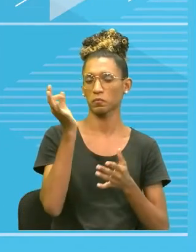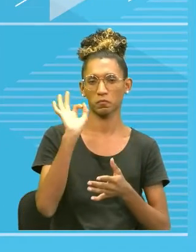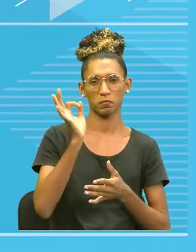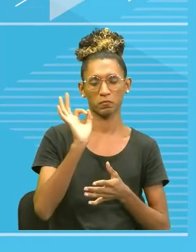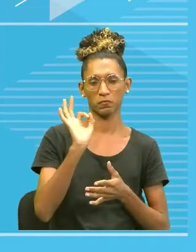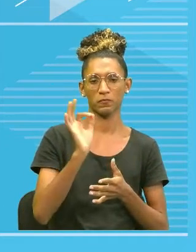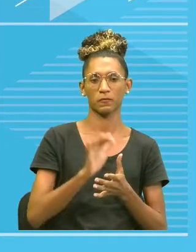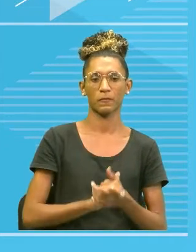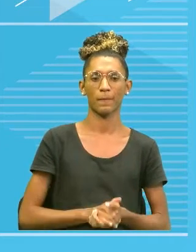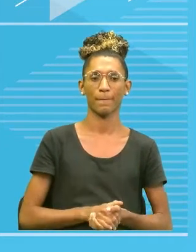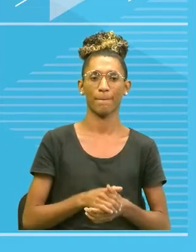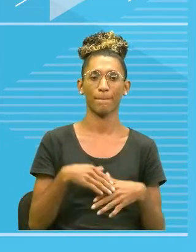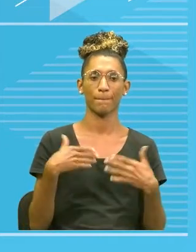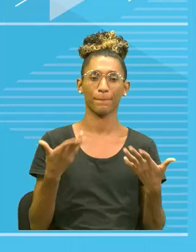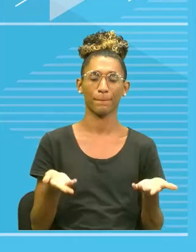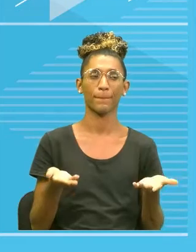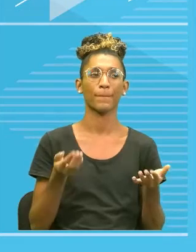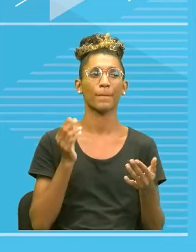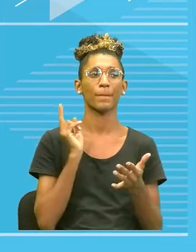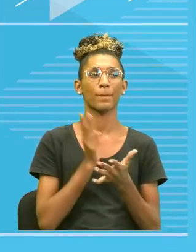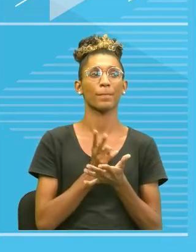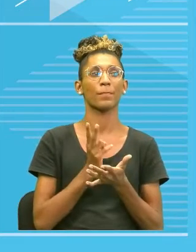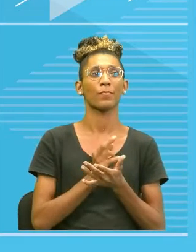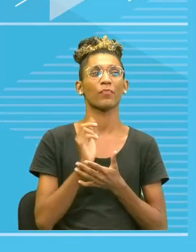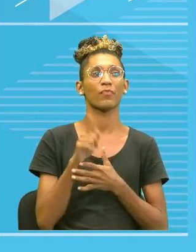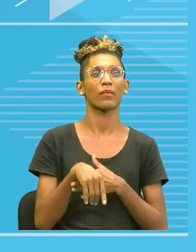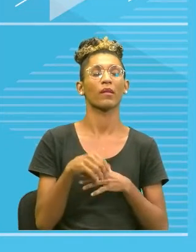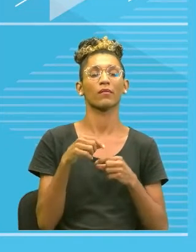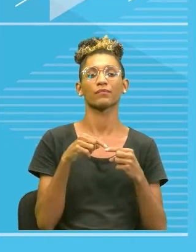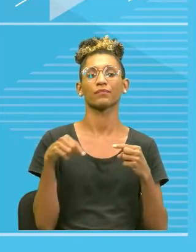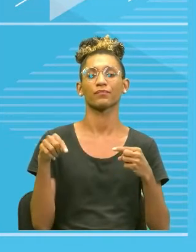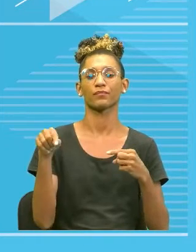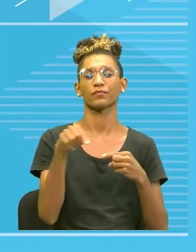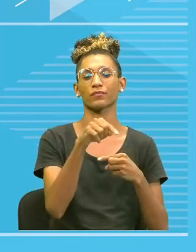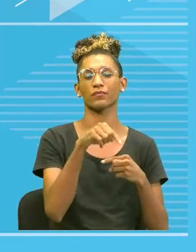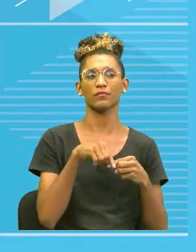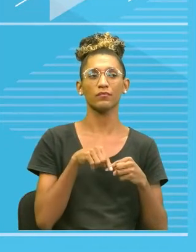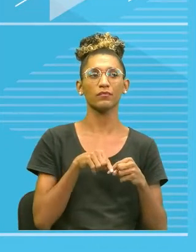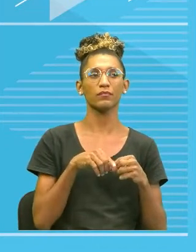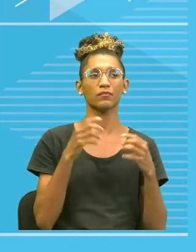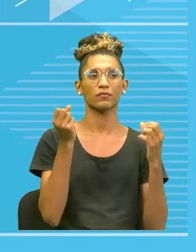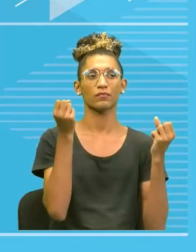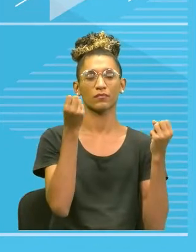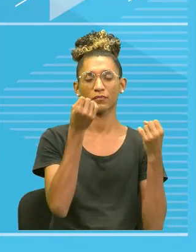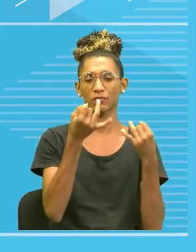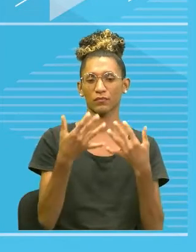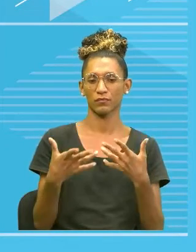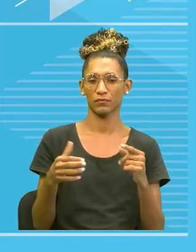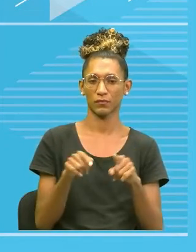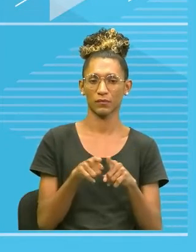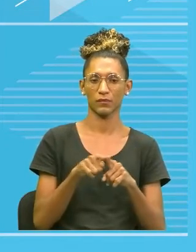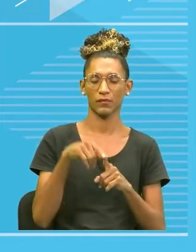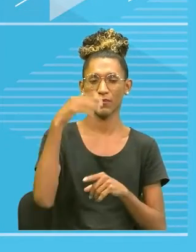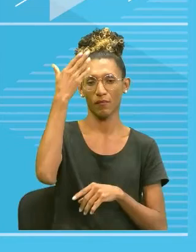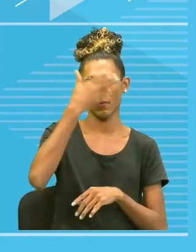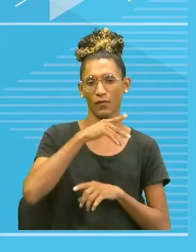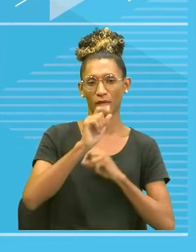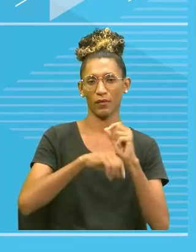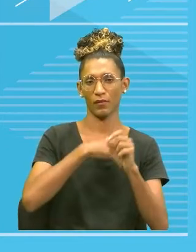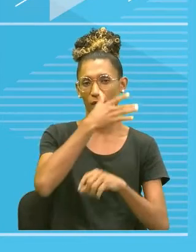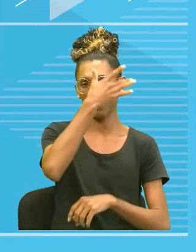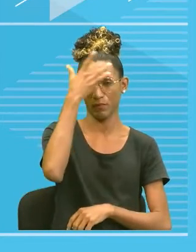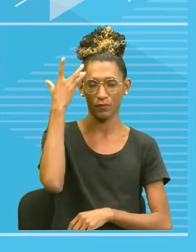Isso faz com que seja um ciclo termodinâmico. Ele foi descrito, né, e provado pelo engenheiro